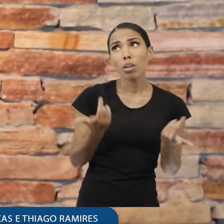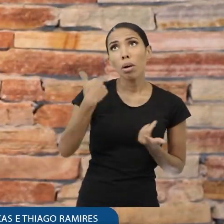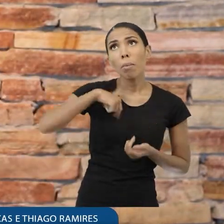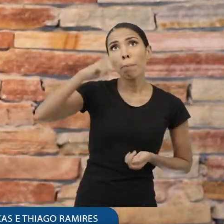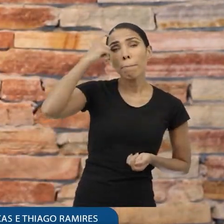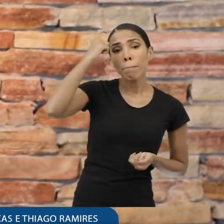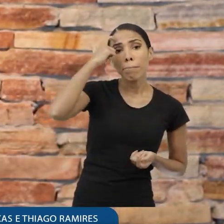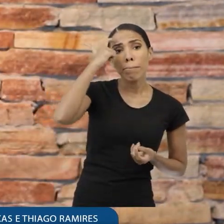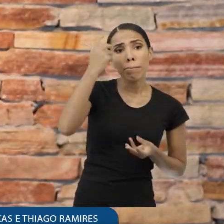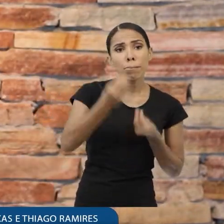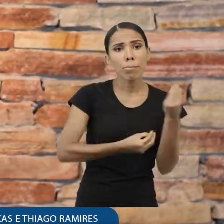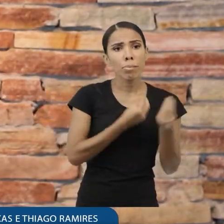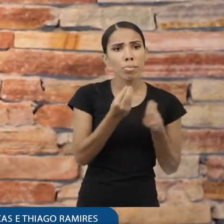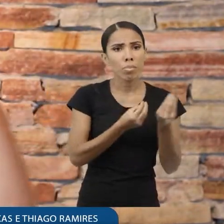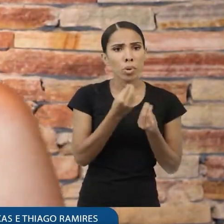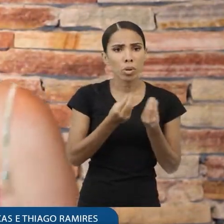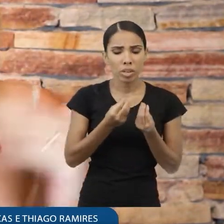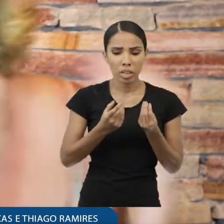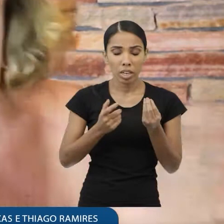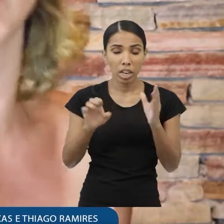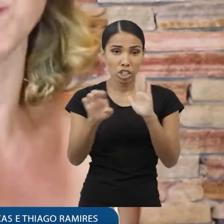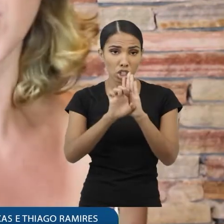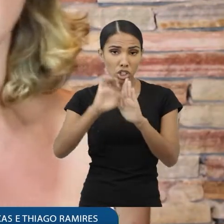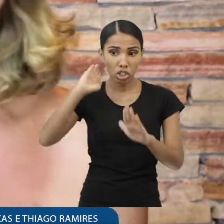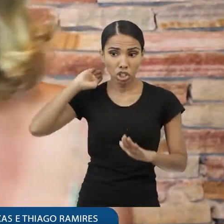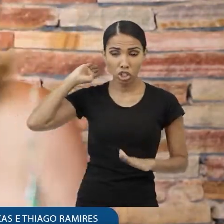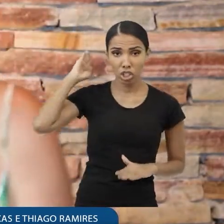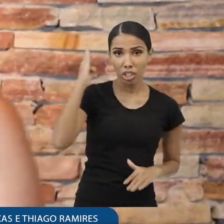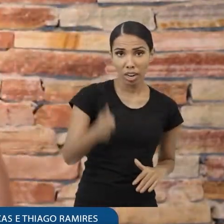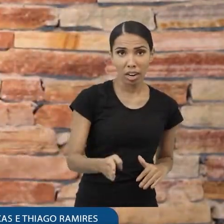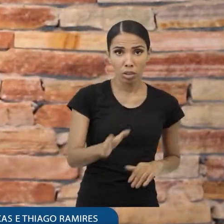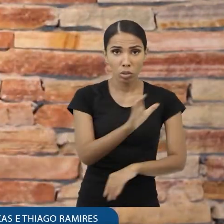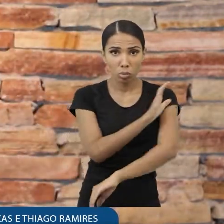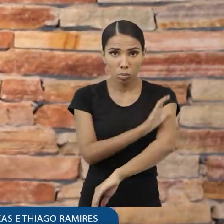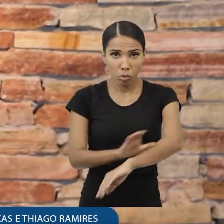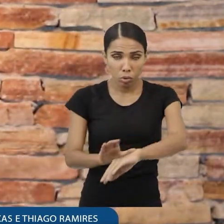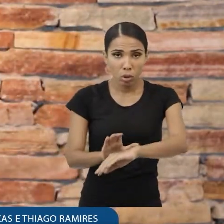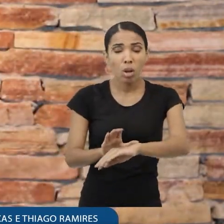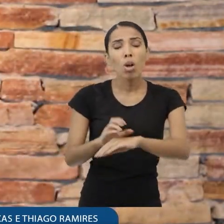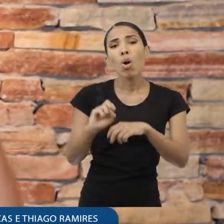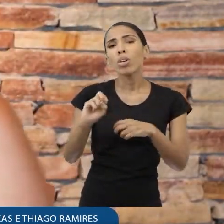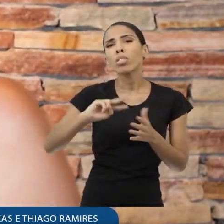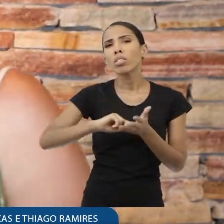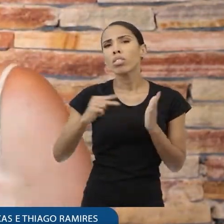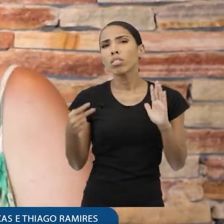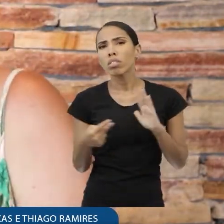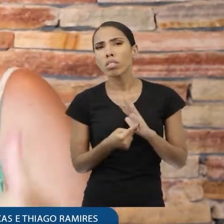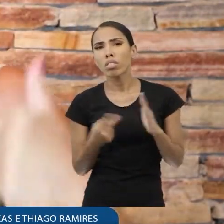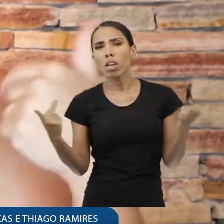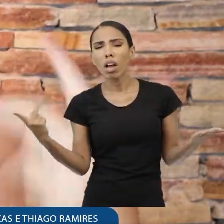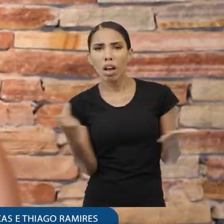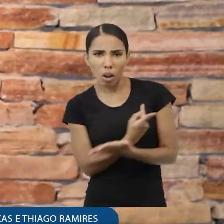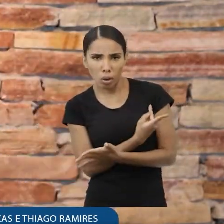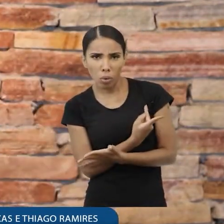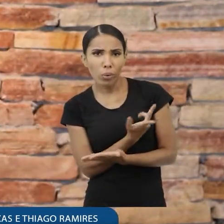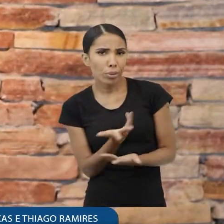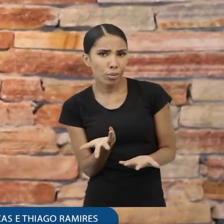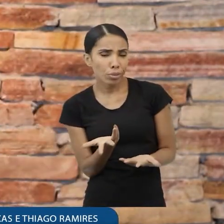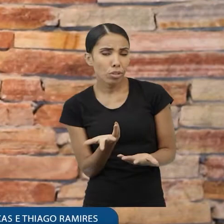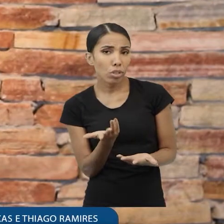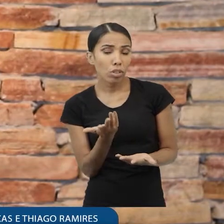pensando, então, em como viabilizar via um edital direto de incentivo cultural. Ou seja, editais que